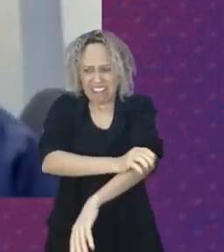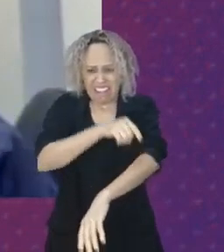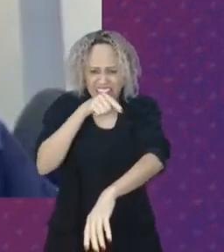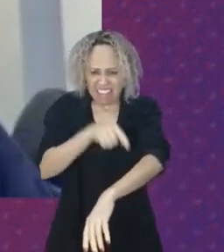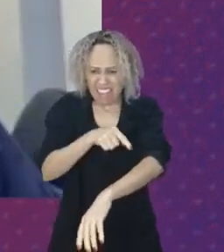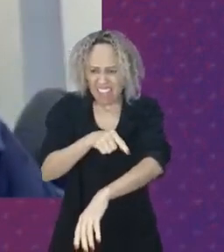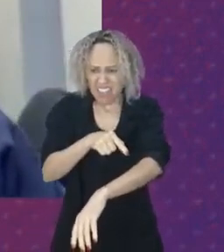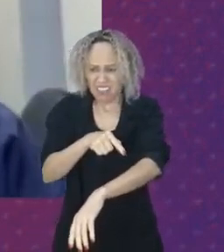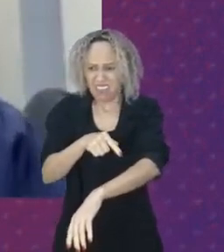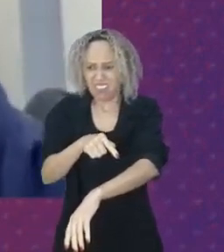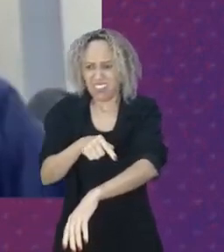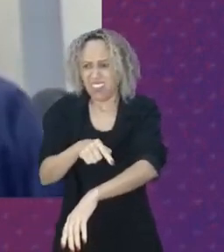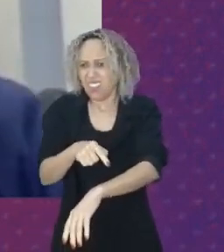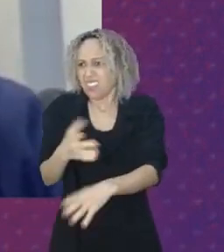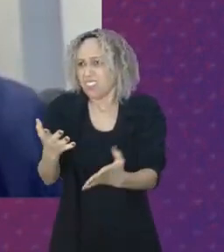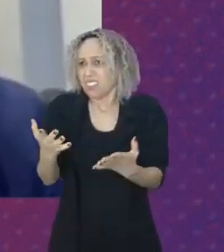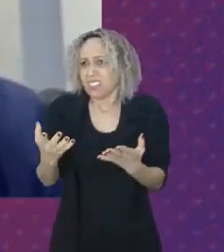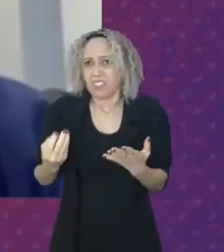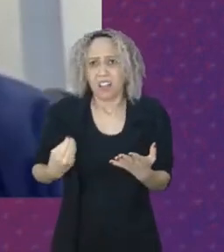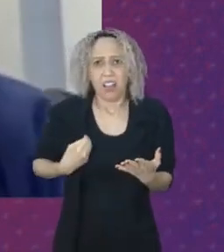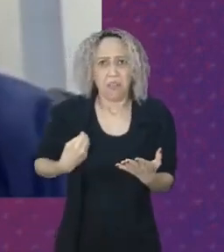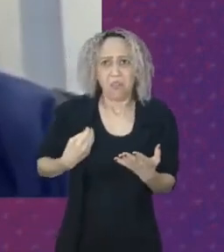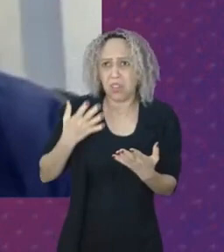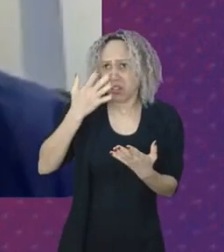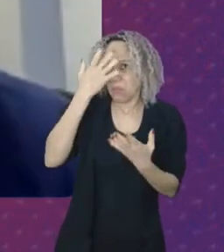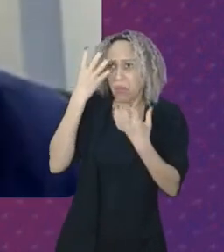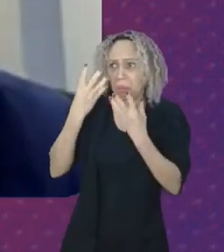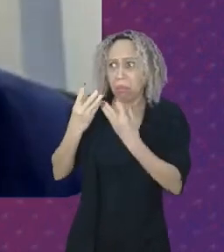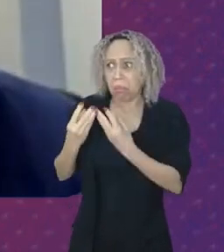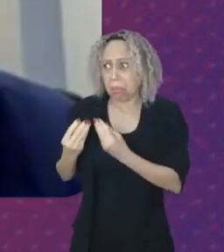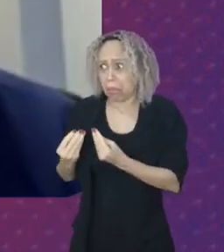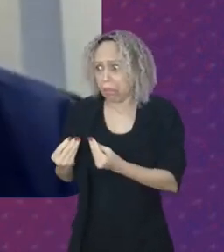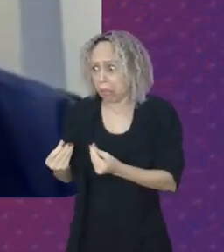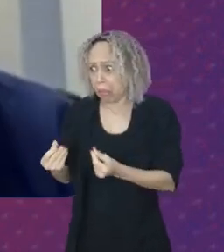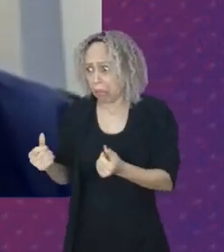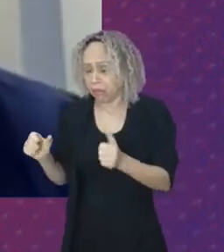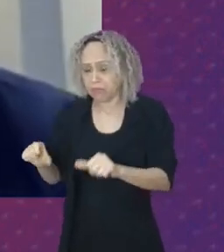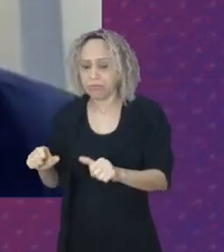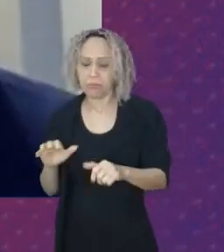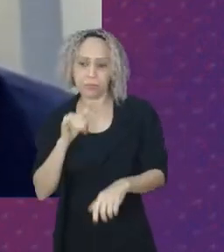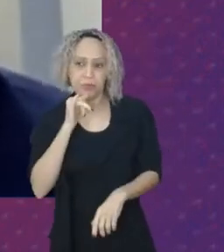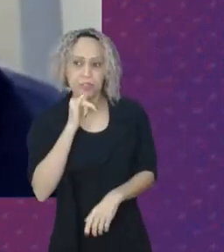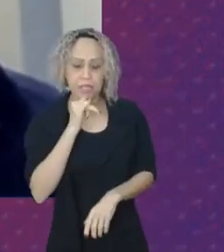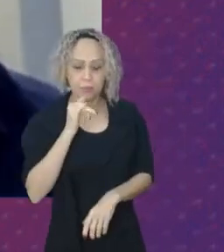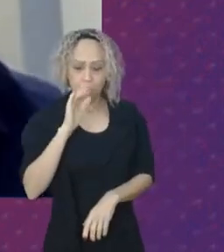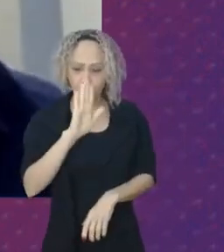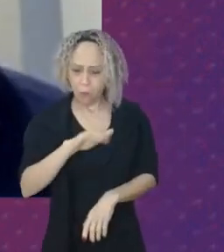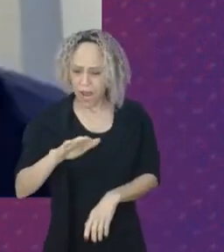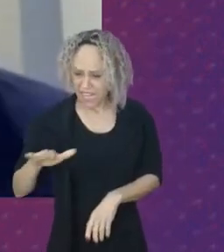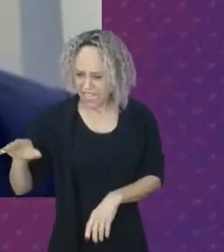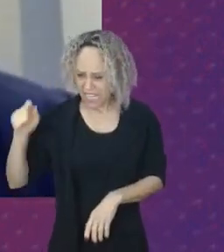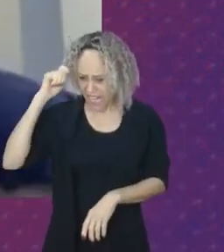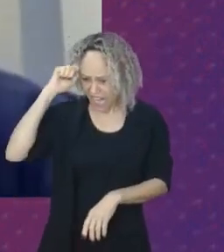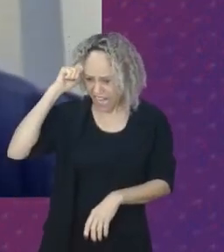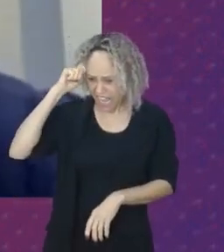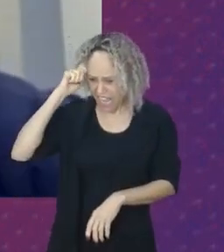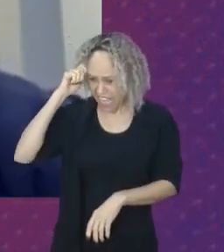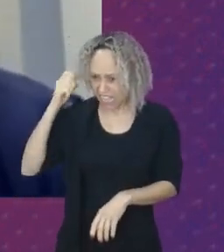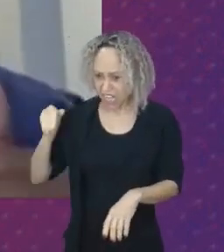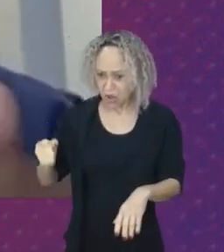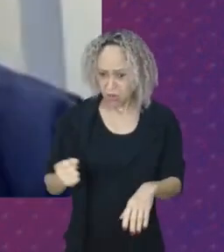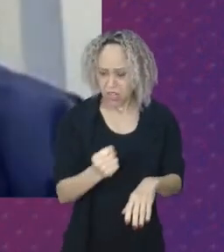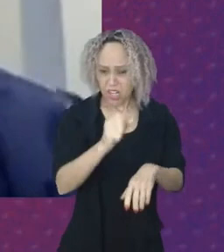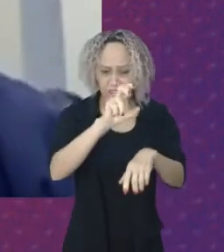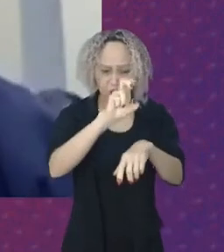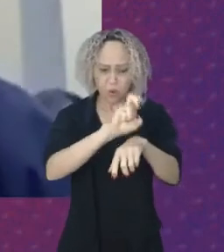Uma criança, na educação infantil, quando chega numa creche e é vítima de discriminação, aquela criança